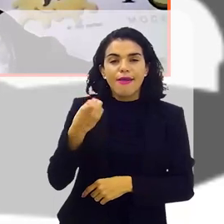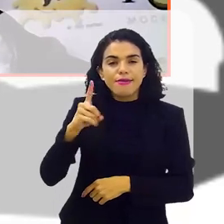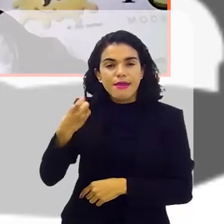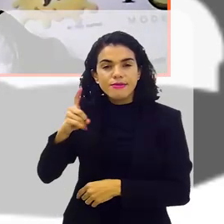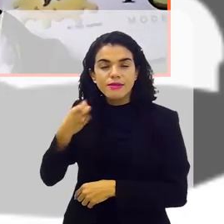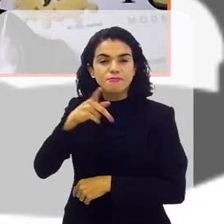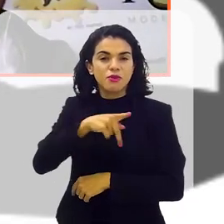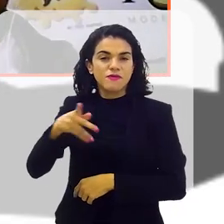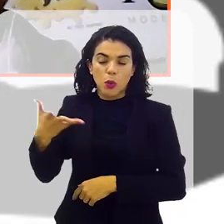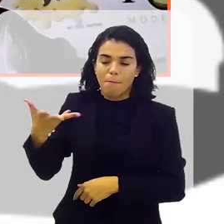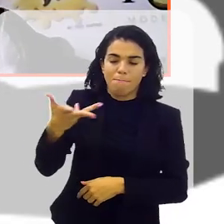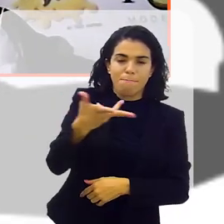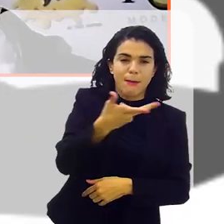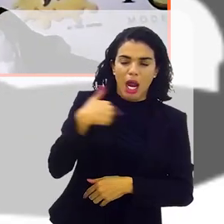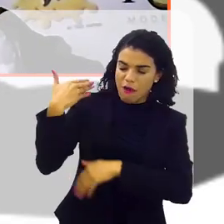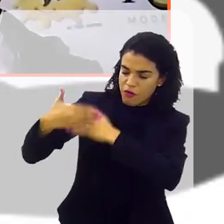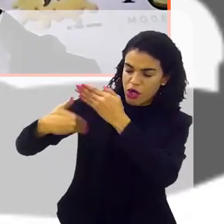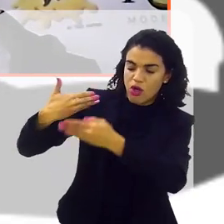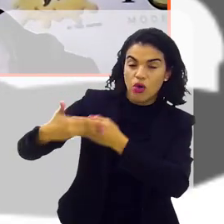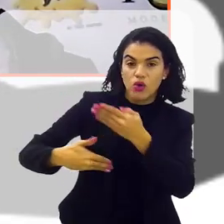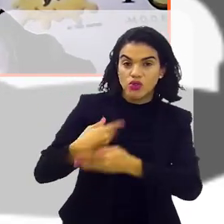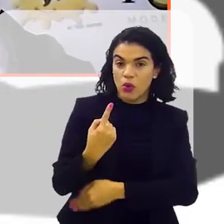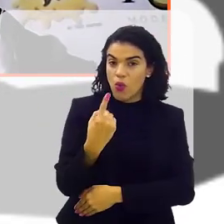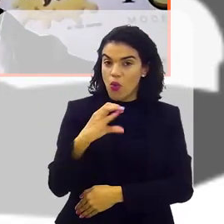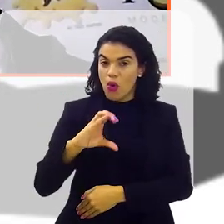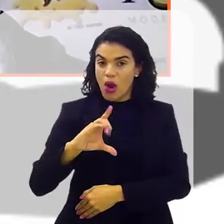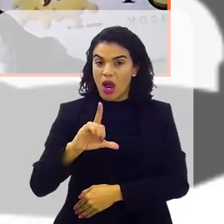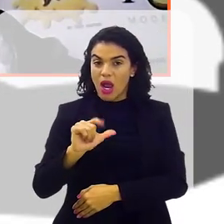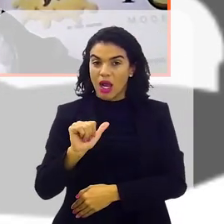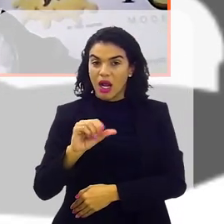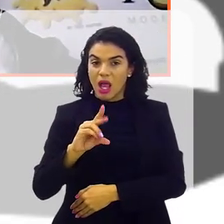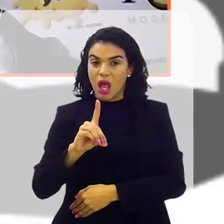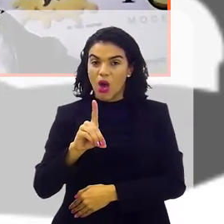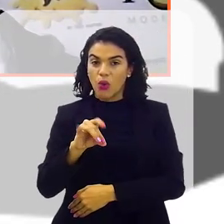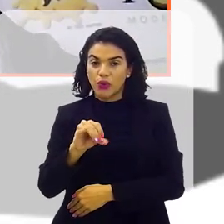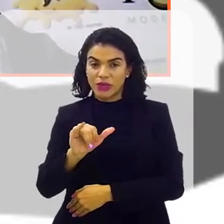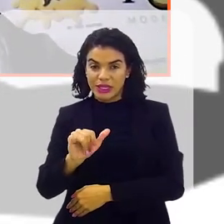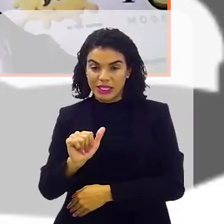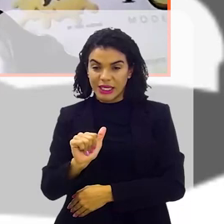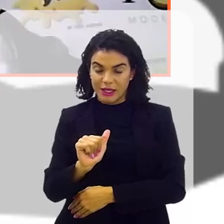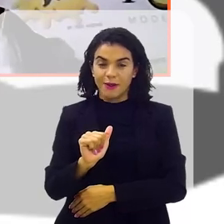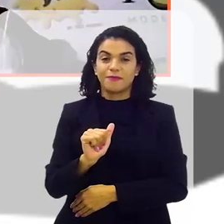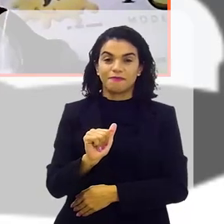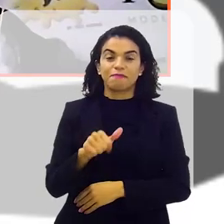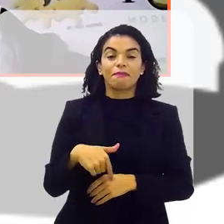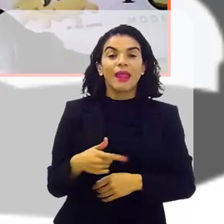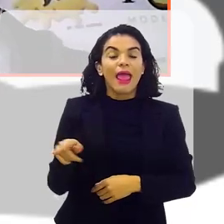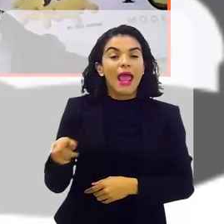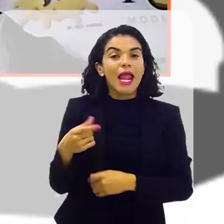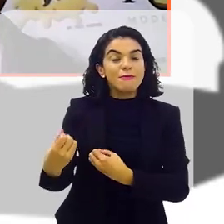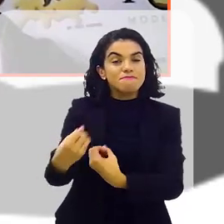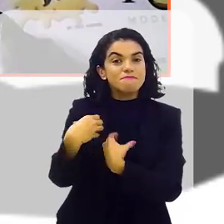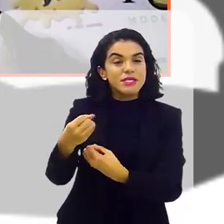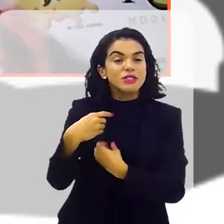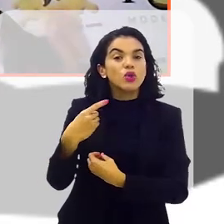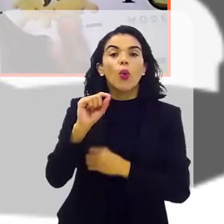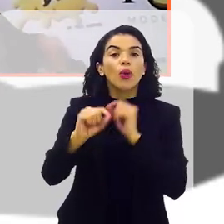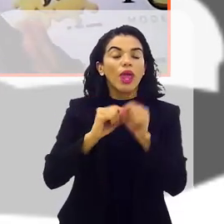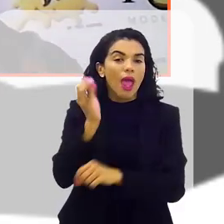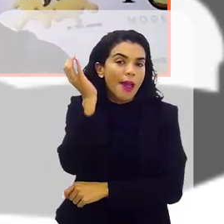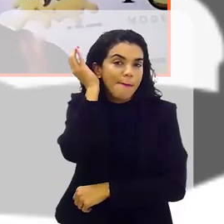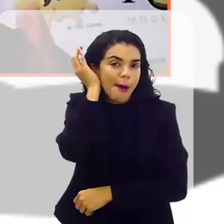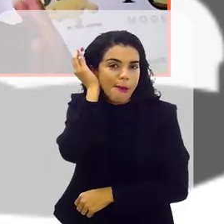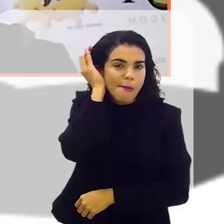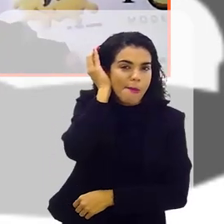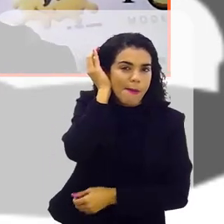professores nesse meu caminho né inclusive uma chamada Cláudia catálogo que me ensinou a fazer rádio que era uma coisa que eu